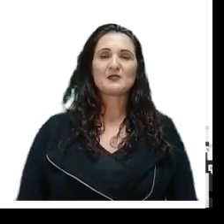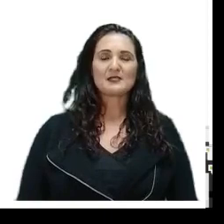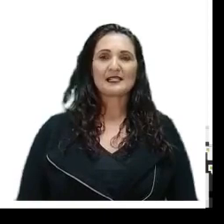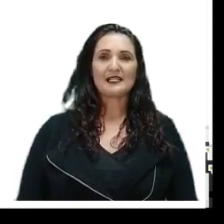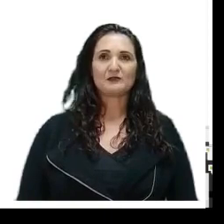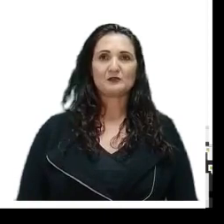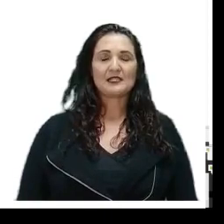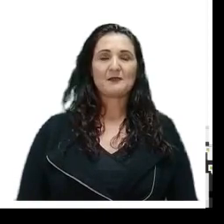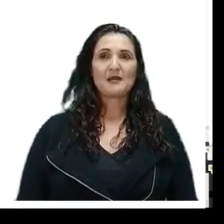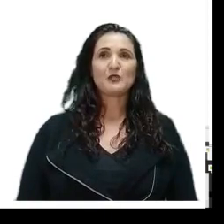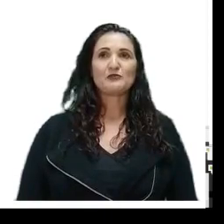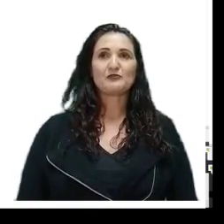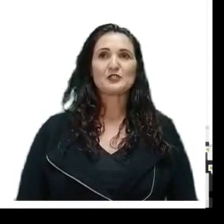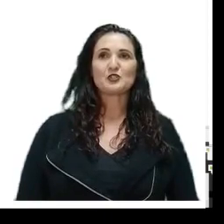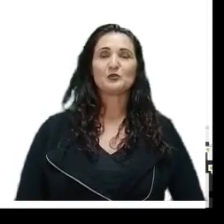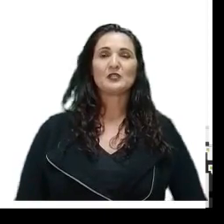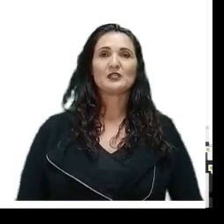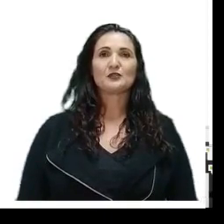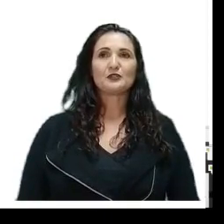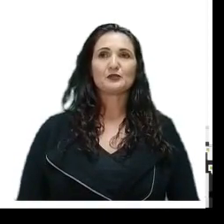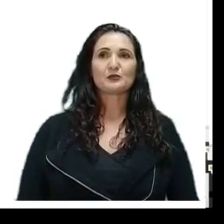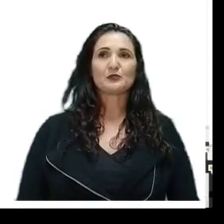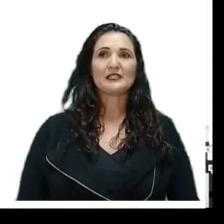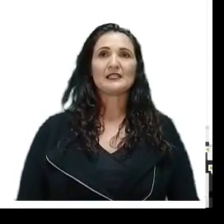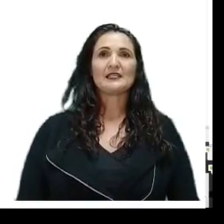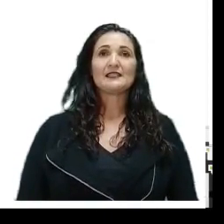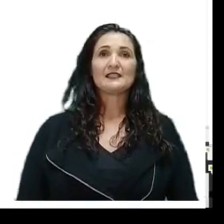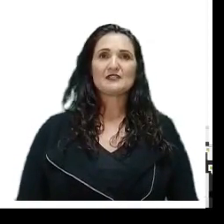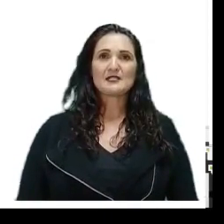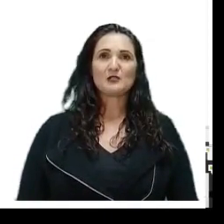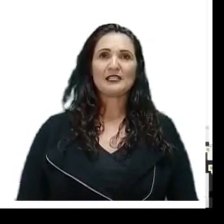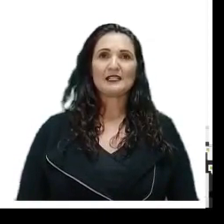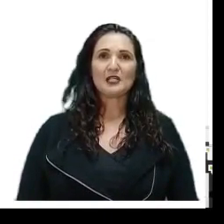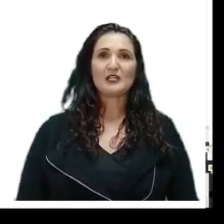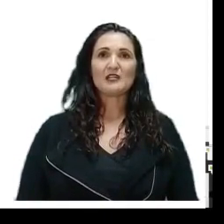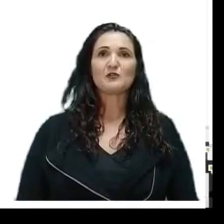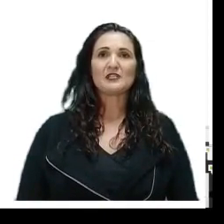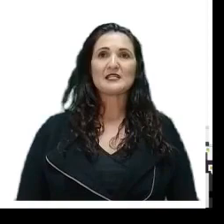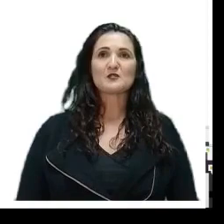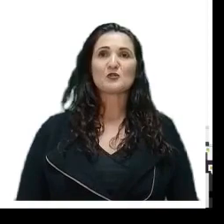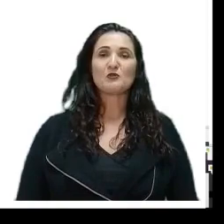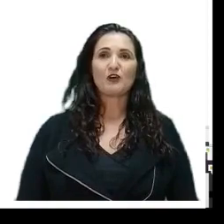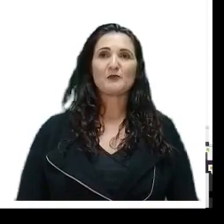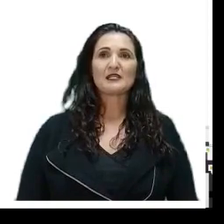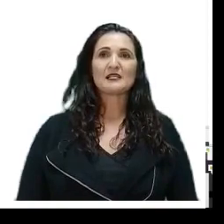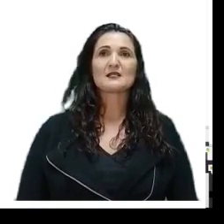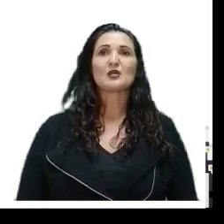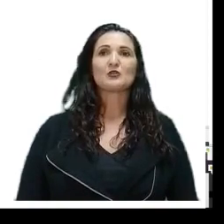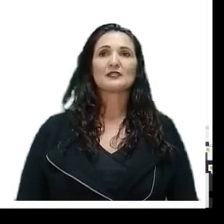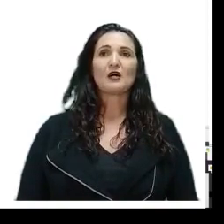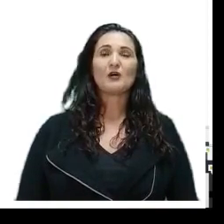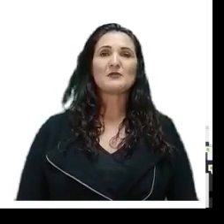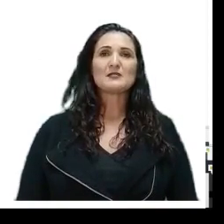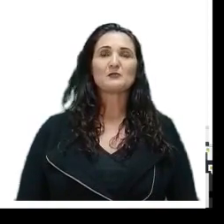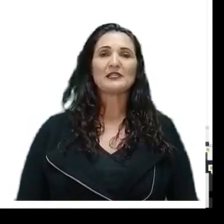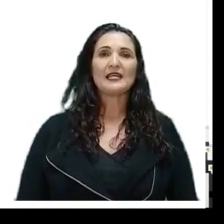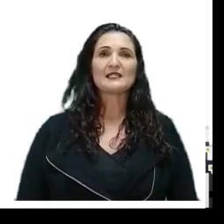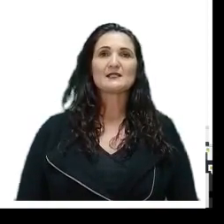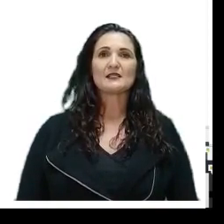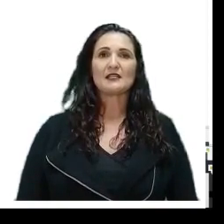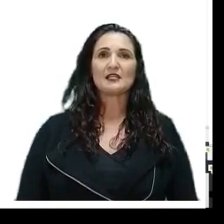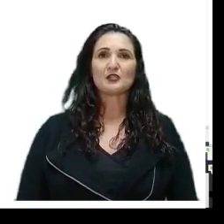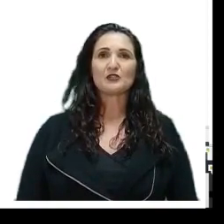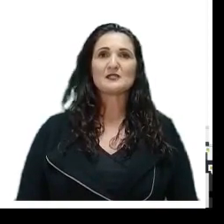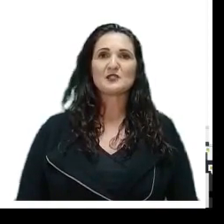trabalho escravo, trabalho infantil, tortura, intervenção legal e violências homofóbicas contra homens e